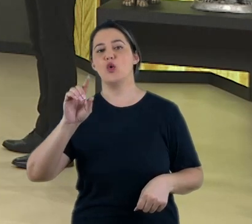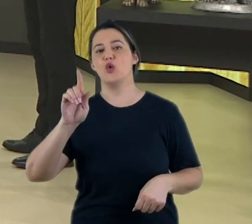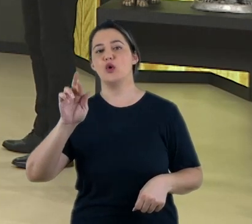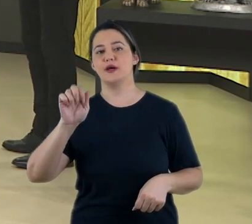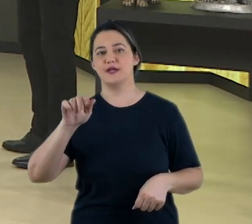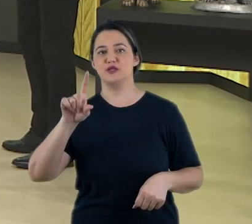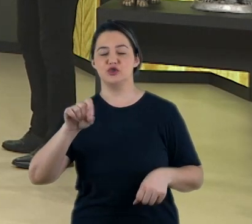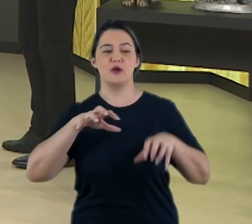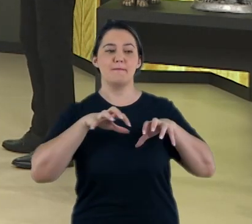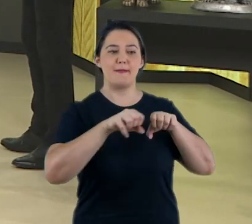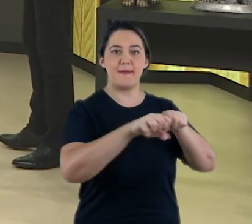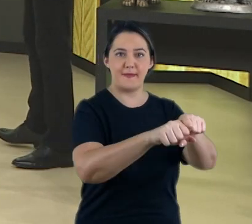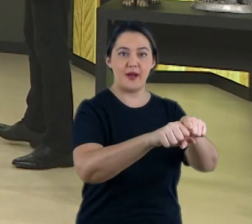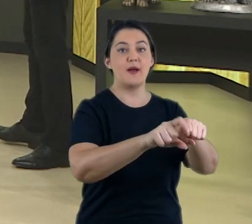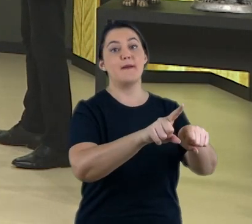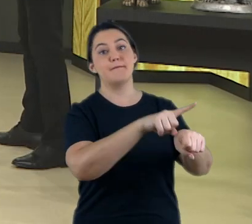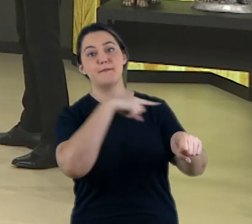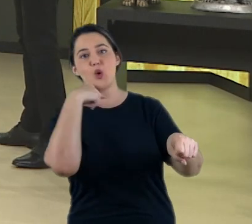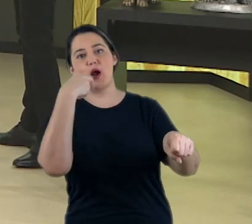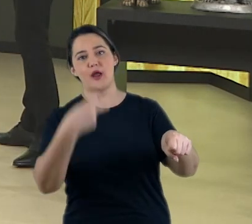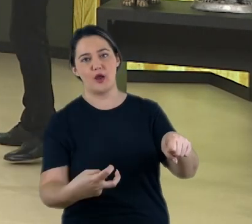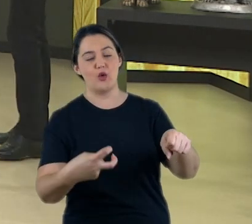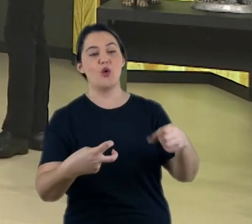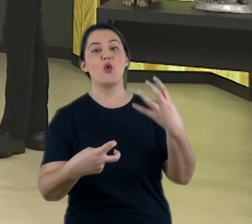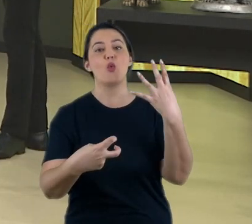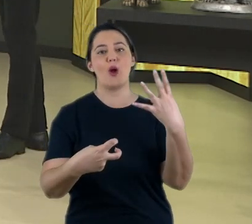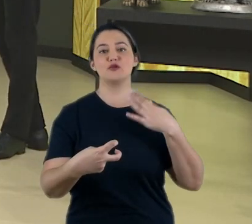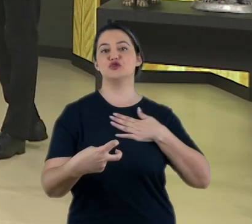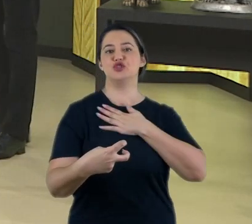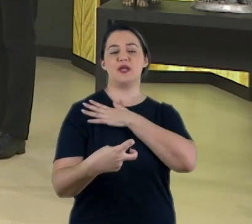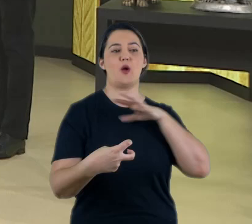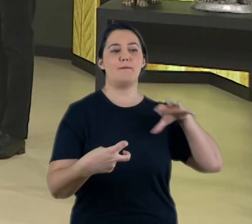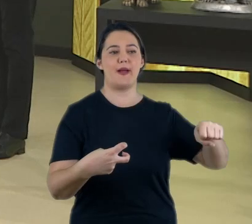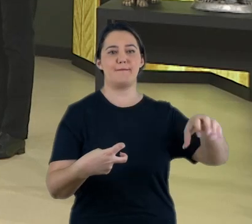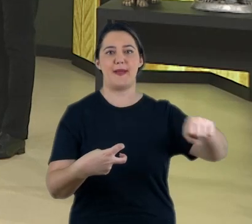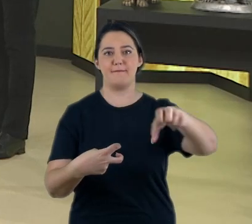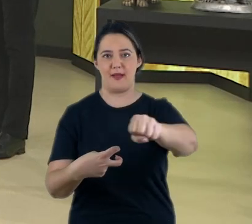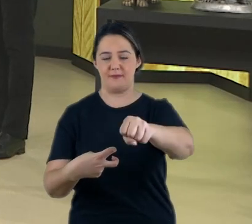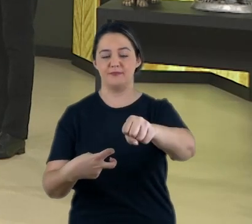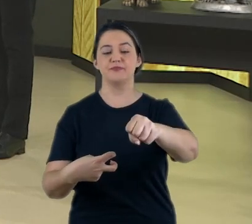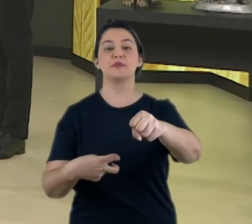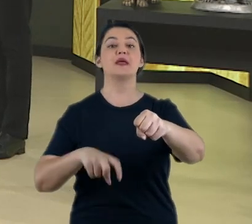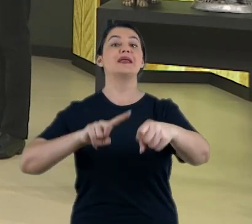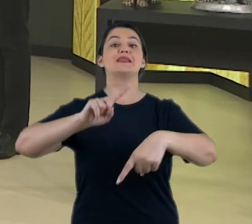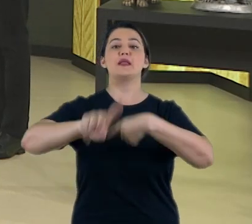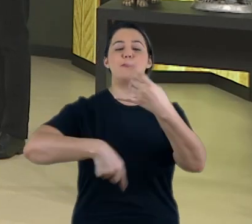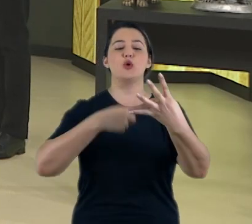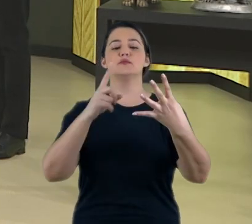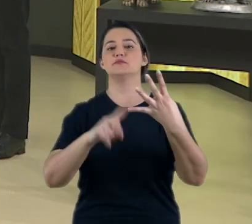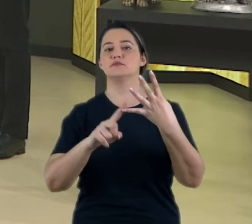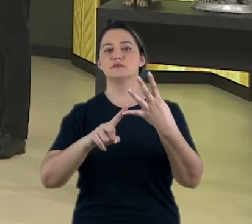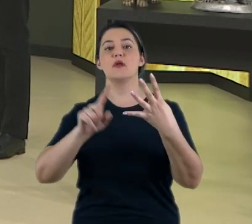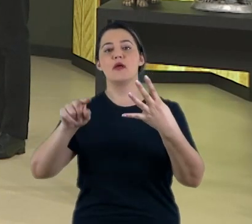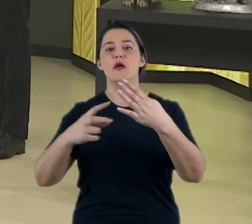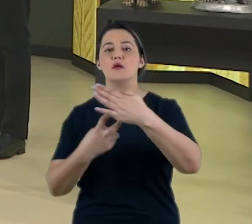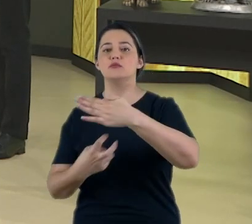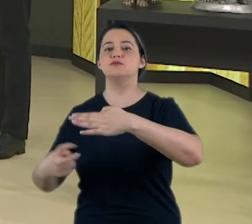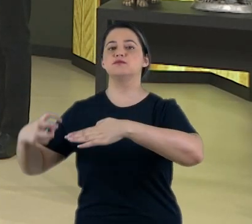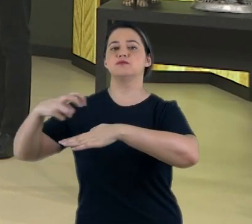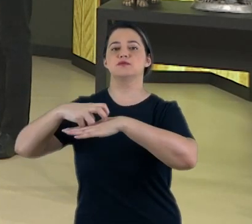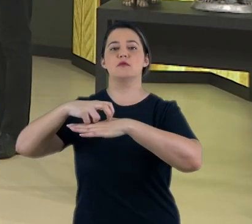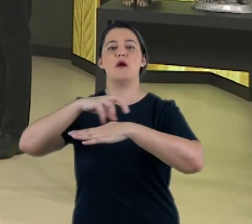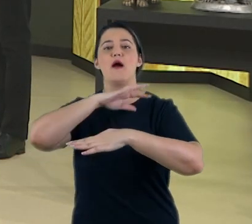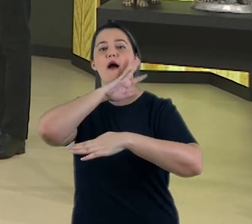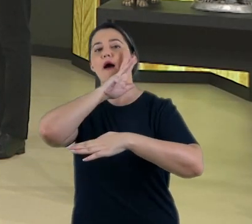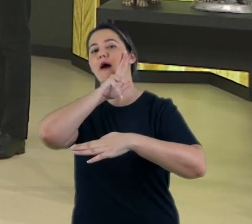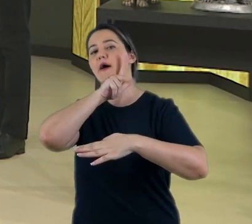partes. Então o texto continua falando sobre o quarto animal terrível e espantoso, que está ali no verso 25. E ele fala,